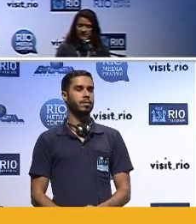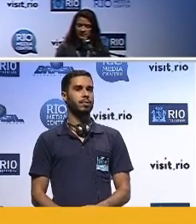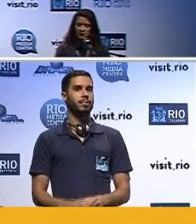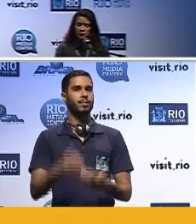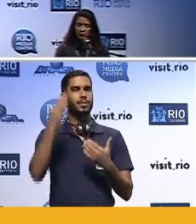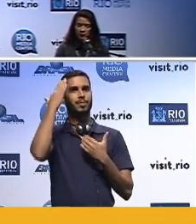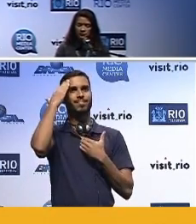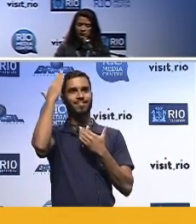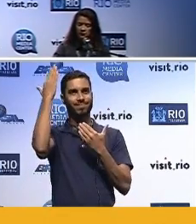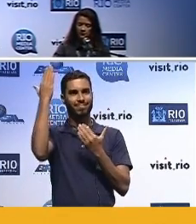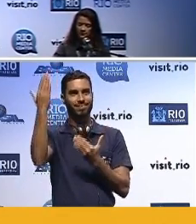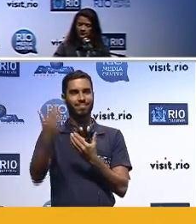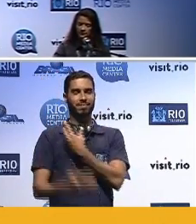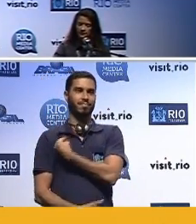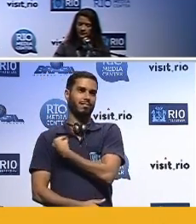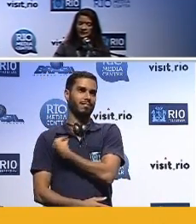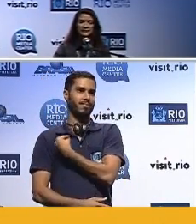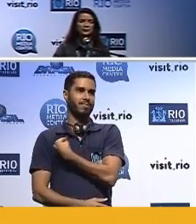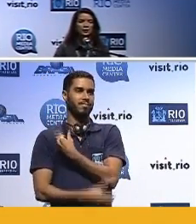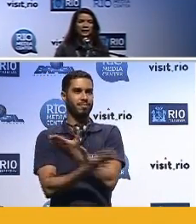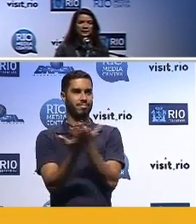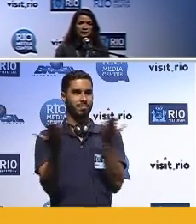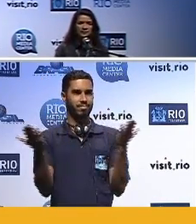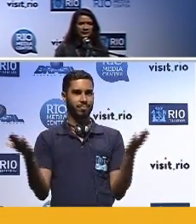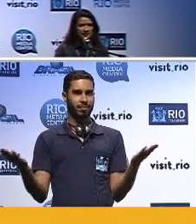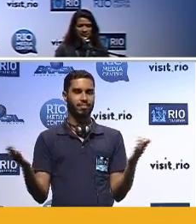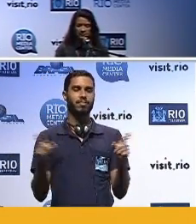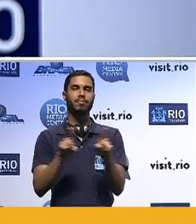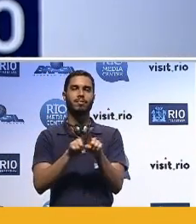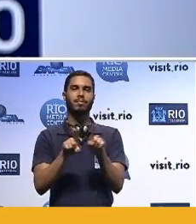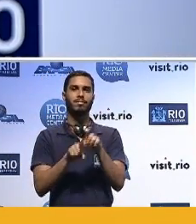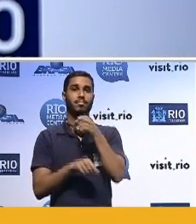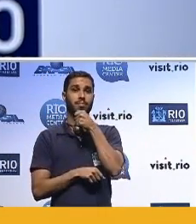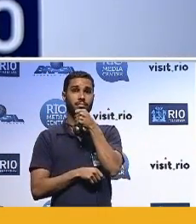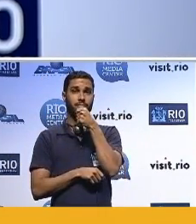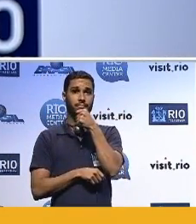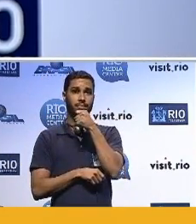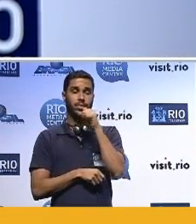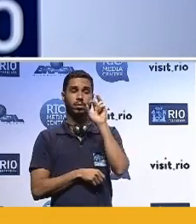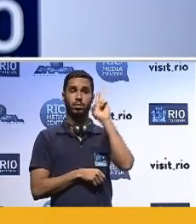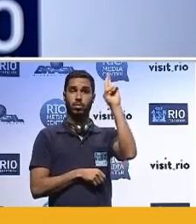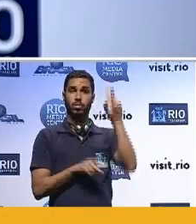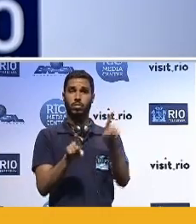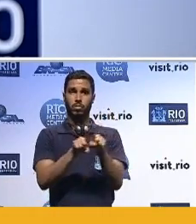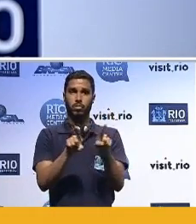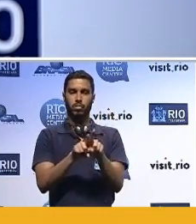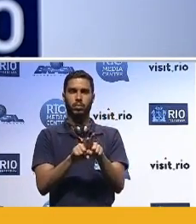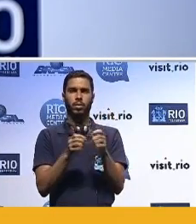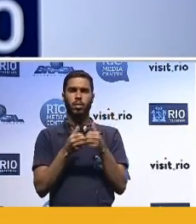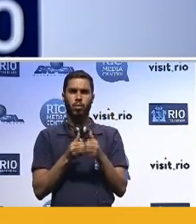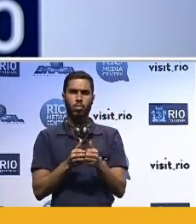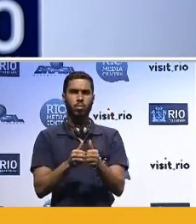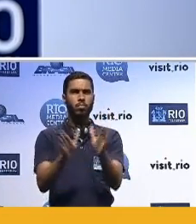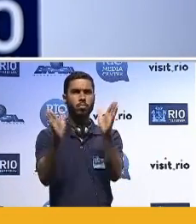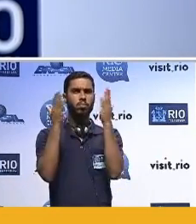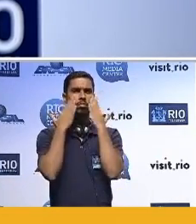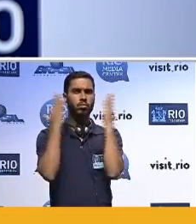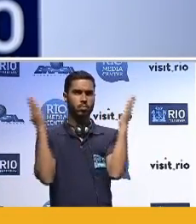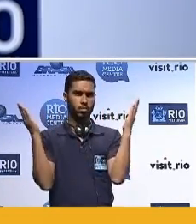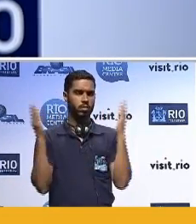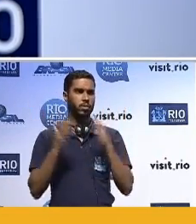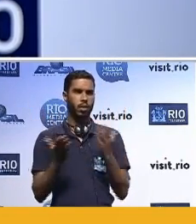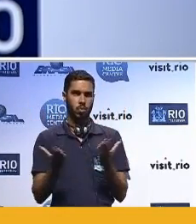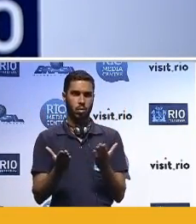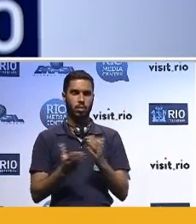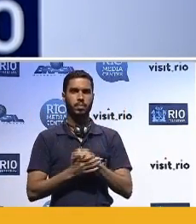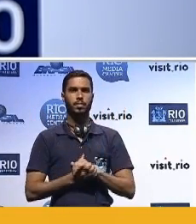Agradecemos a presença de todos, prezados jornalistas e prezadas autoridades. Para dar início às apresentações,